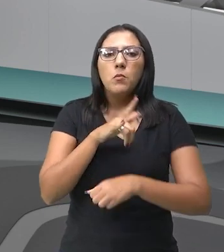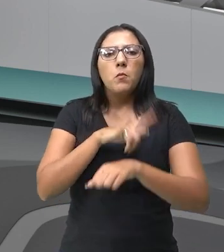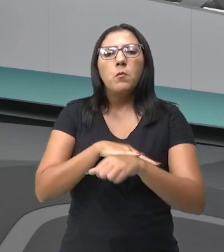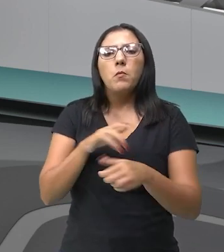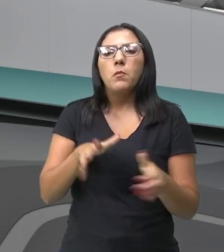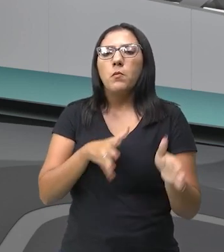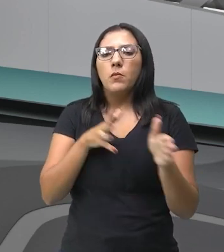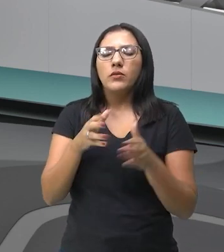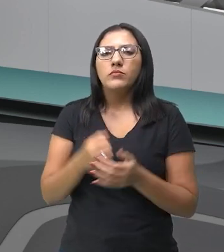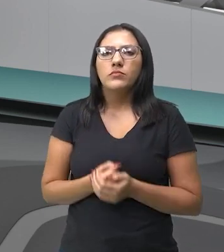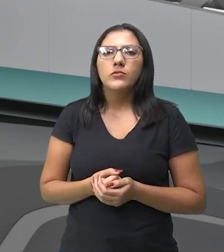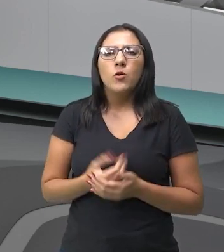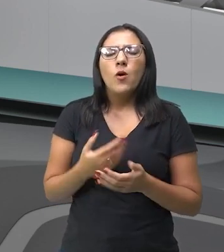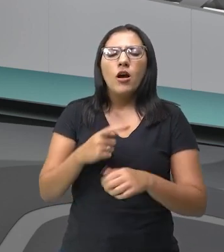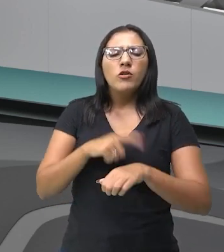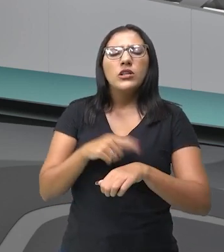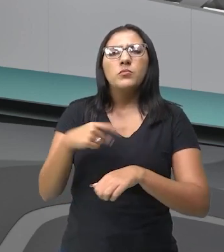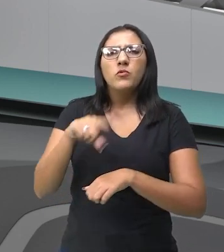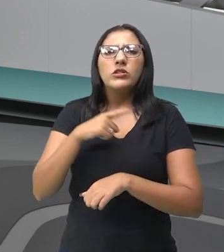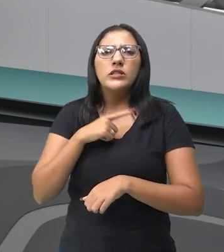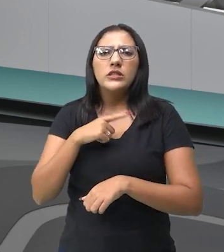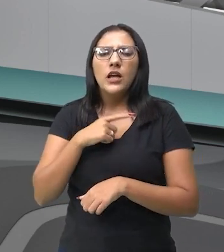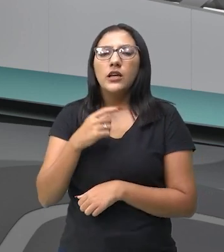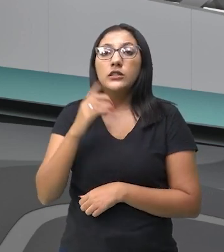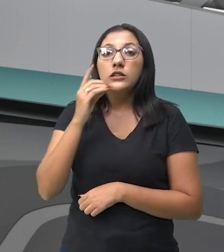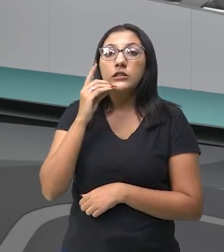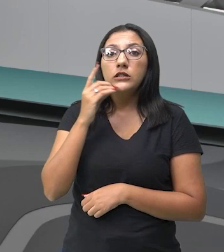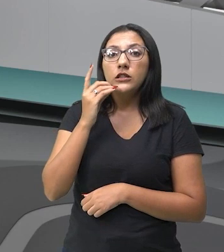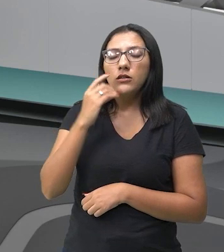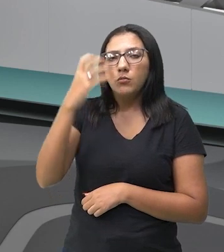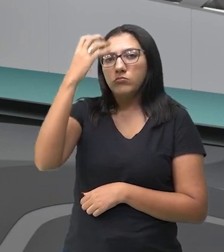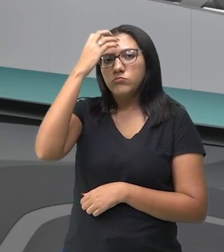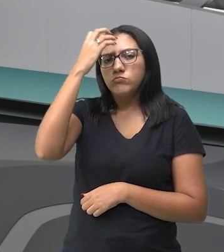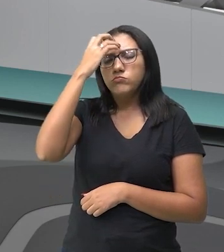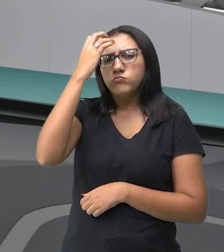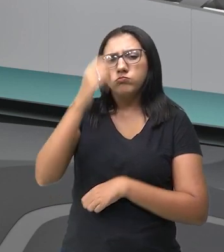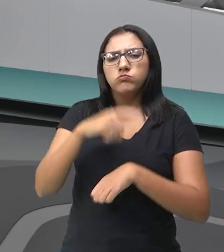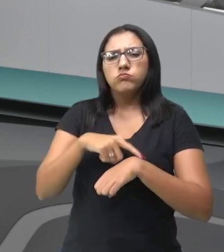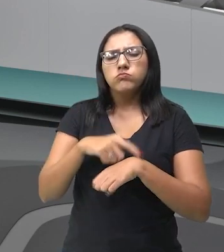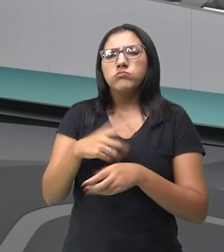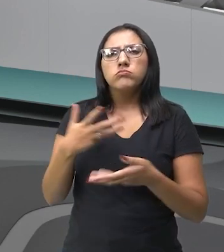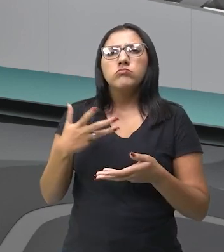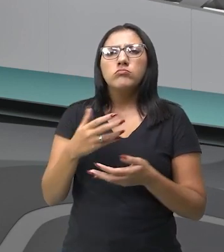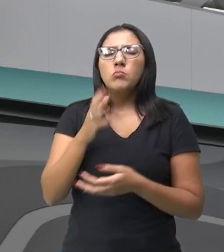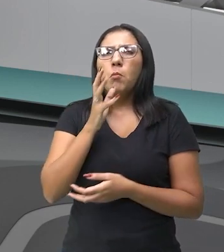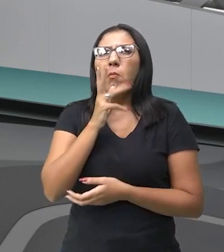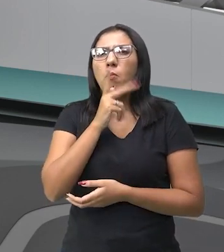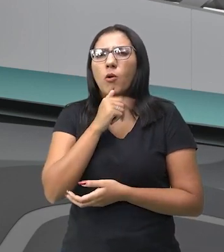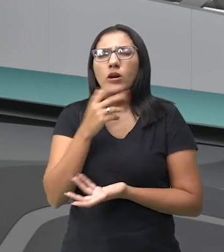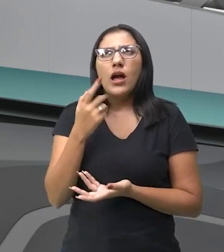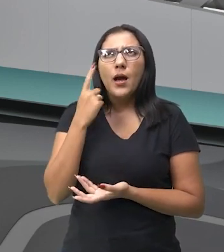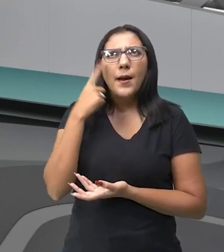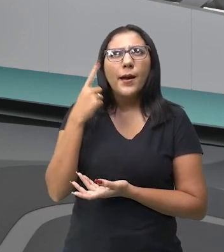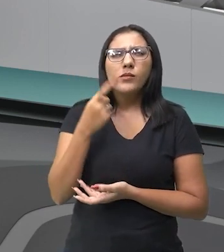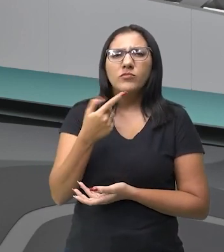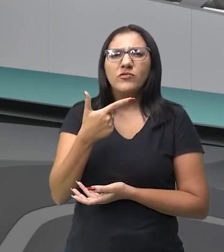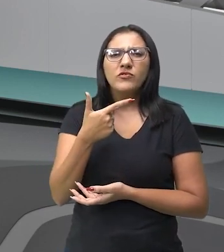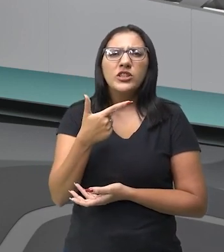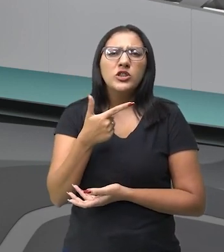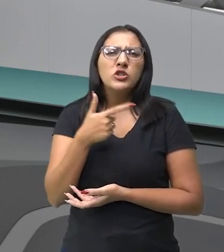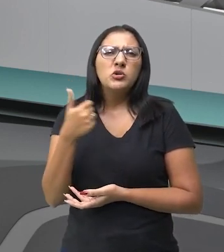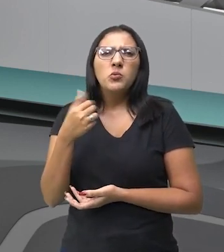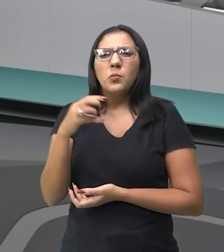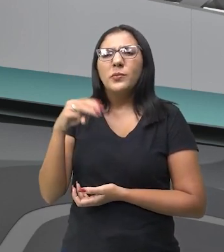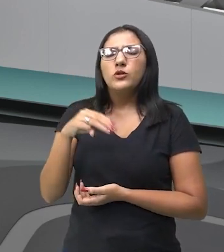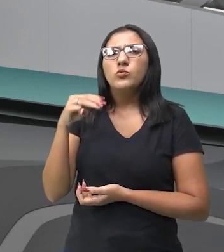gasto 21 minutos do meu dia tomando banho. E coloca o ok, inseriu mais informação. E aí, para